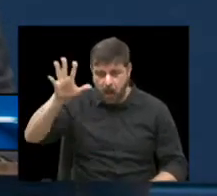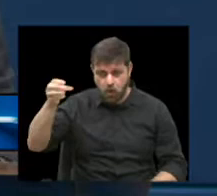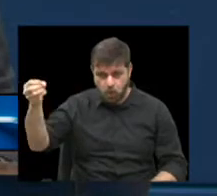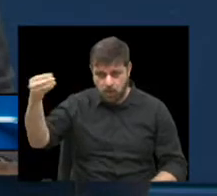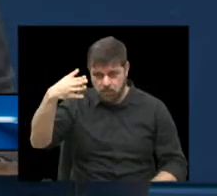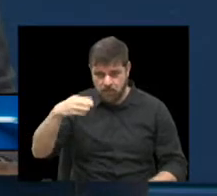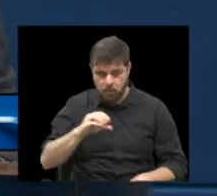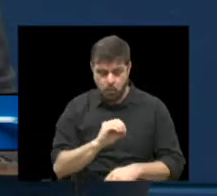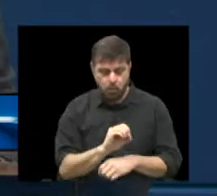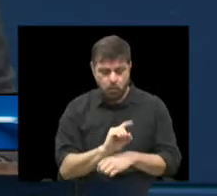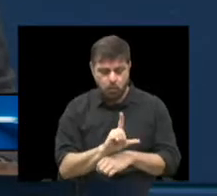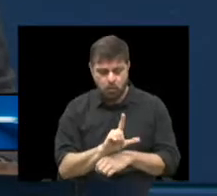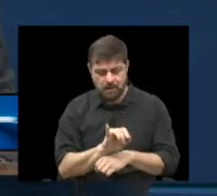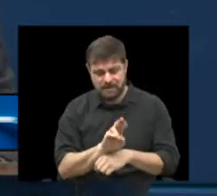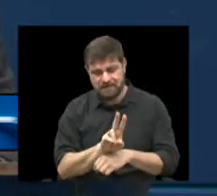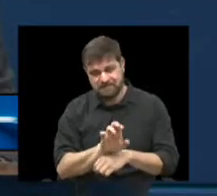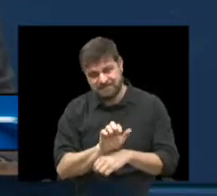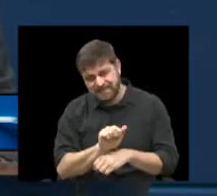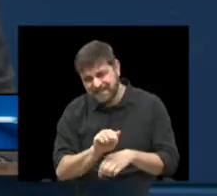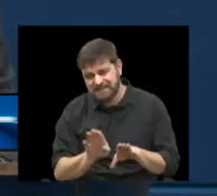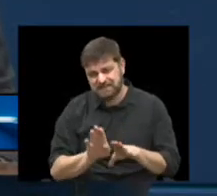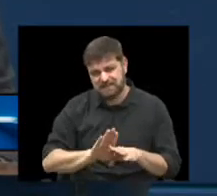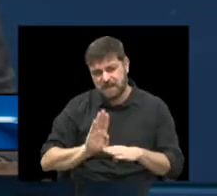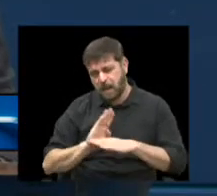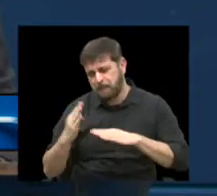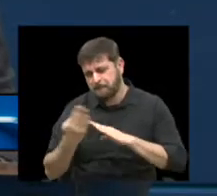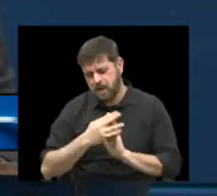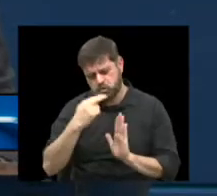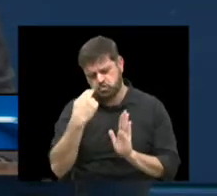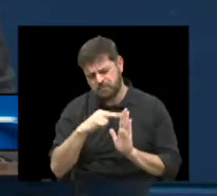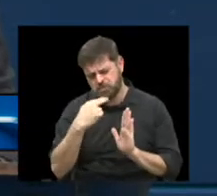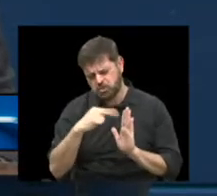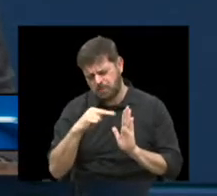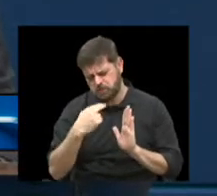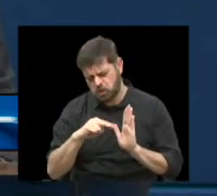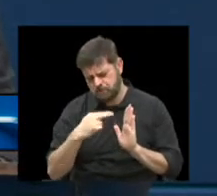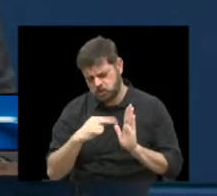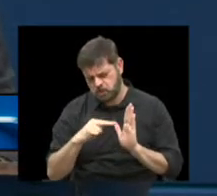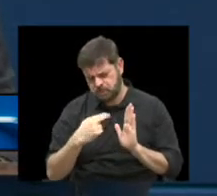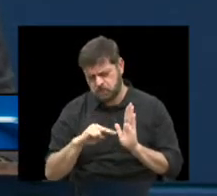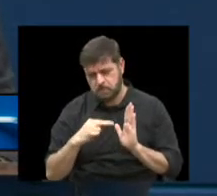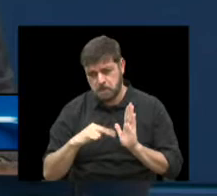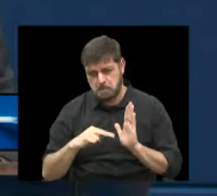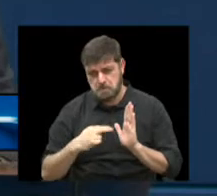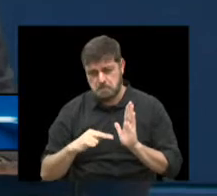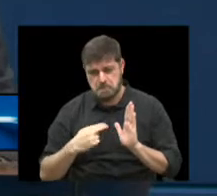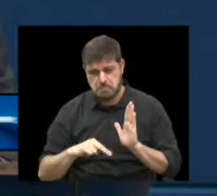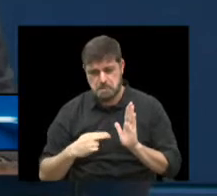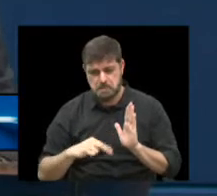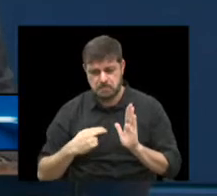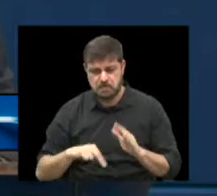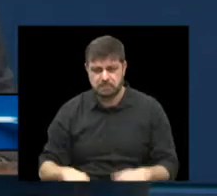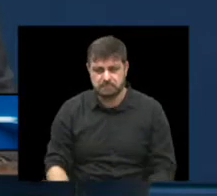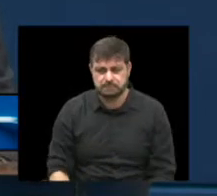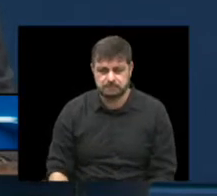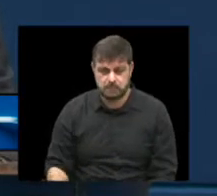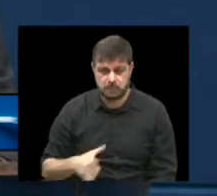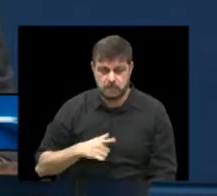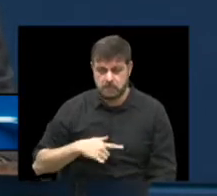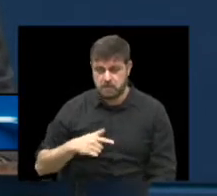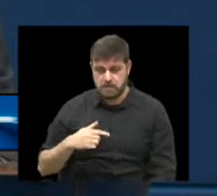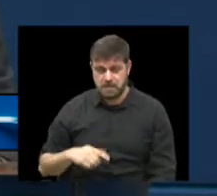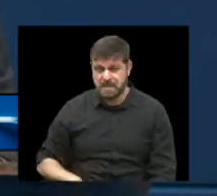das Oliveiras, Vila Carminha, Jardim Primavera, Jardim Paulistano, Jardim Planalto, Nova Campinas, Jardim